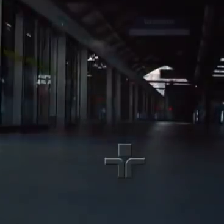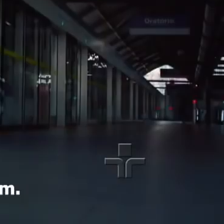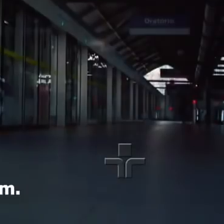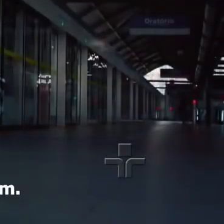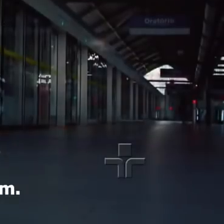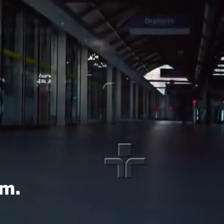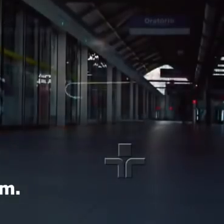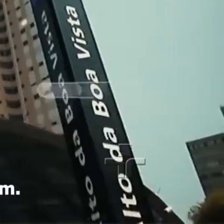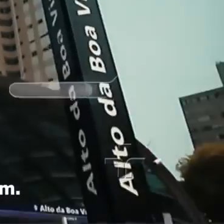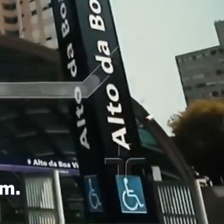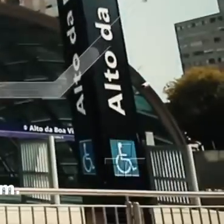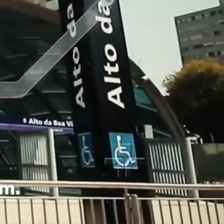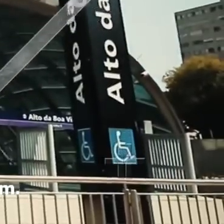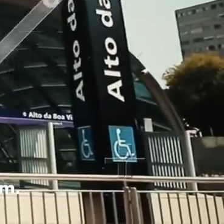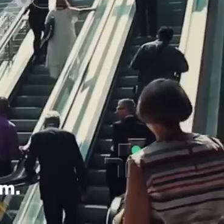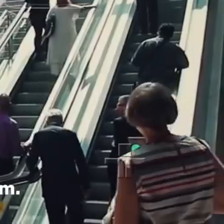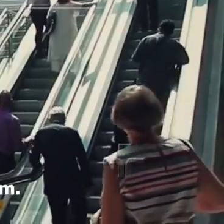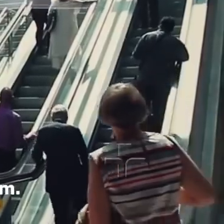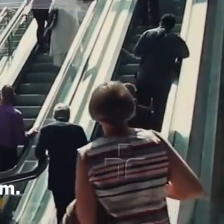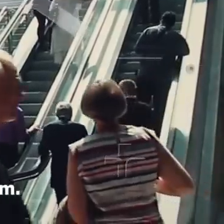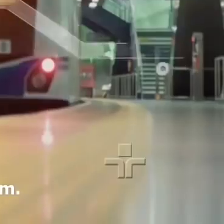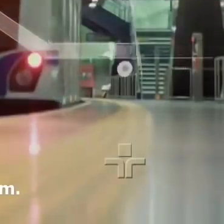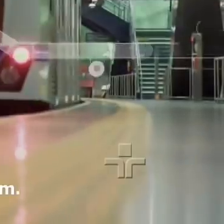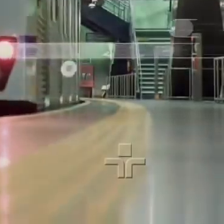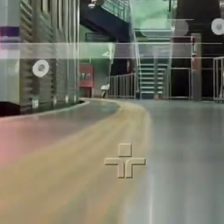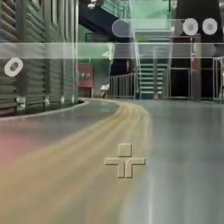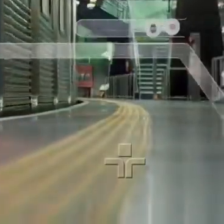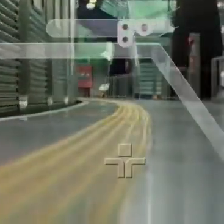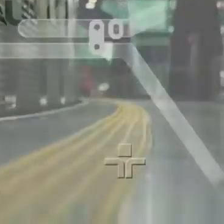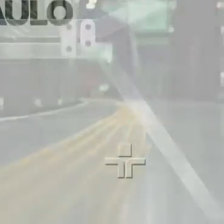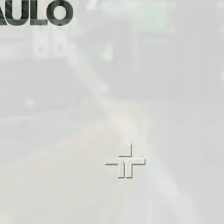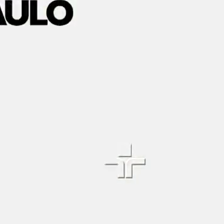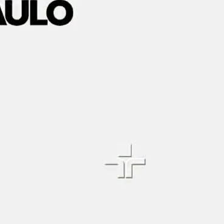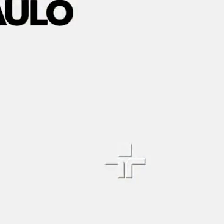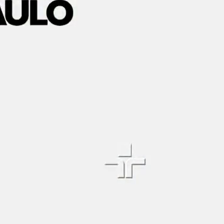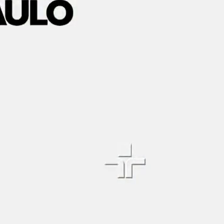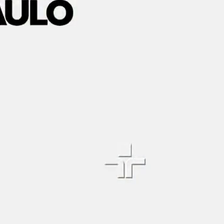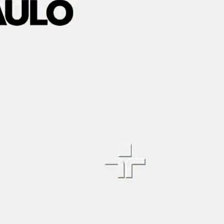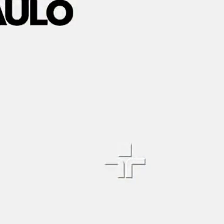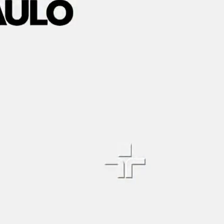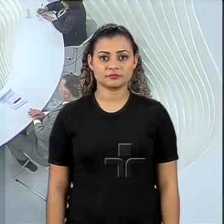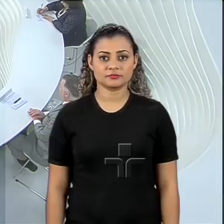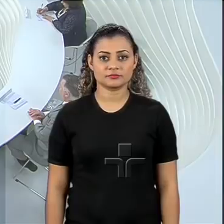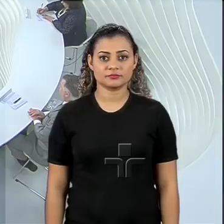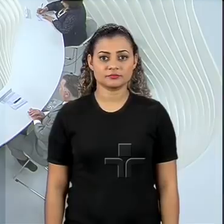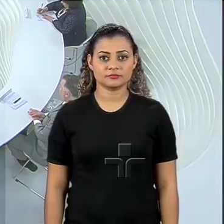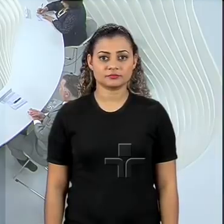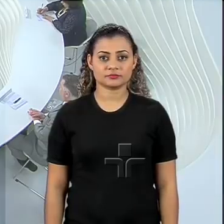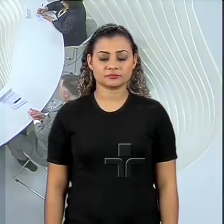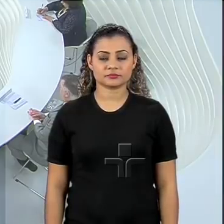Paulo. Há 50 anos, nossas histórias se conectam. Governo do Estado de São Paulo.